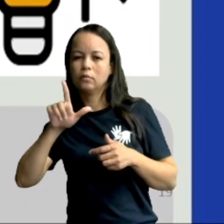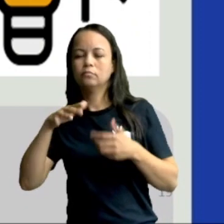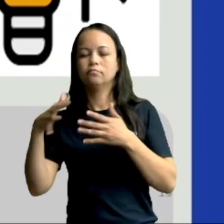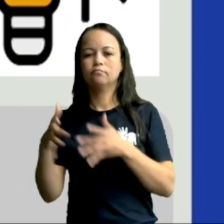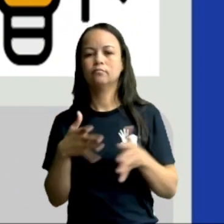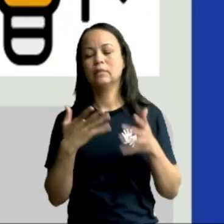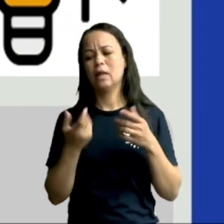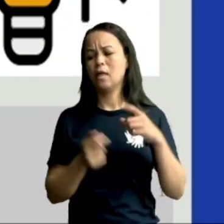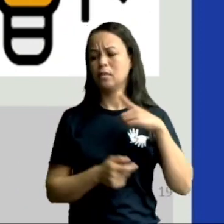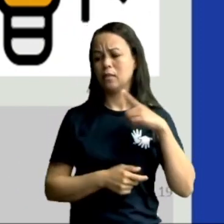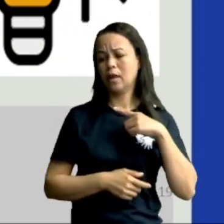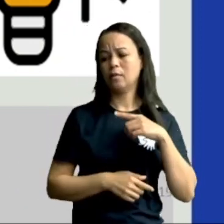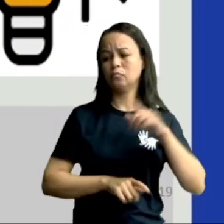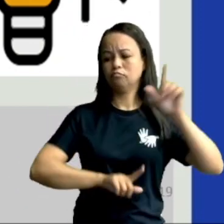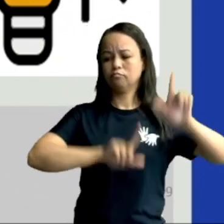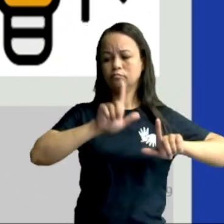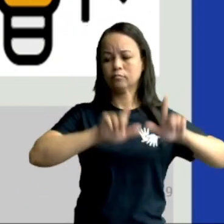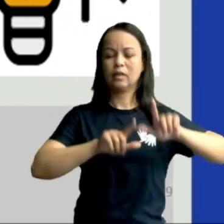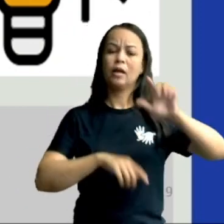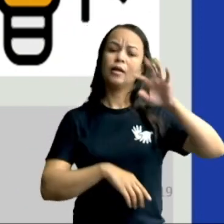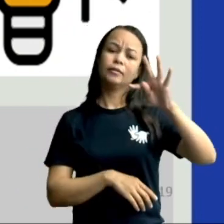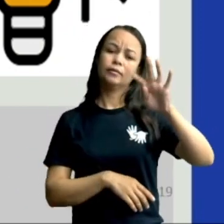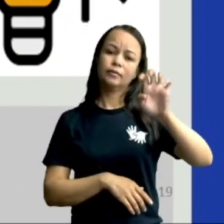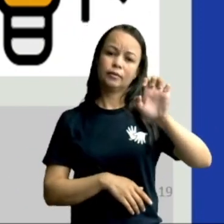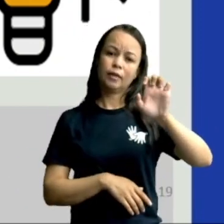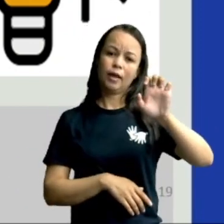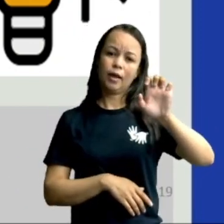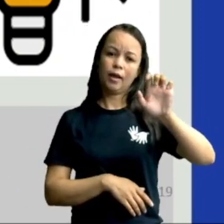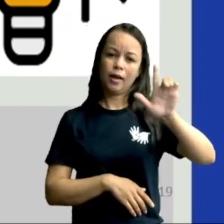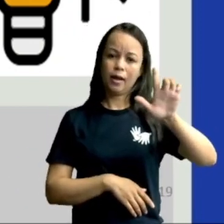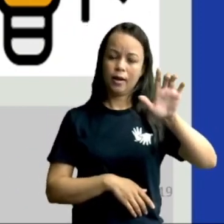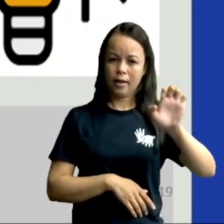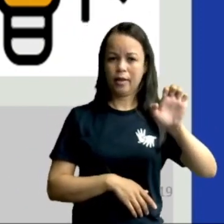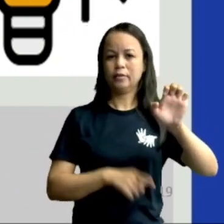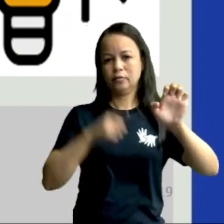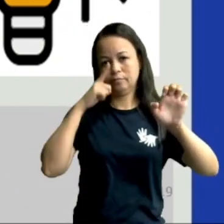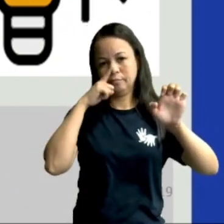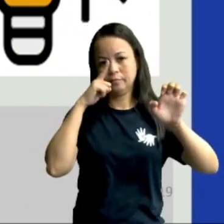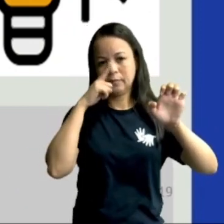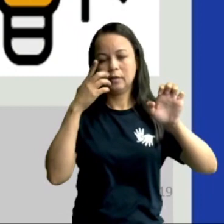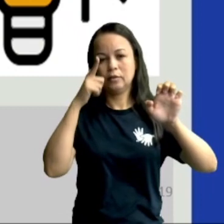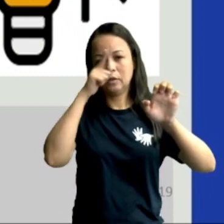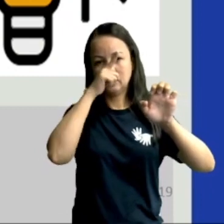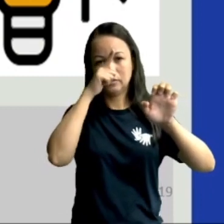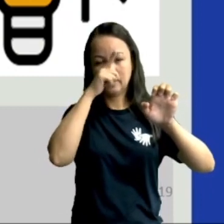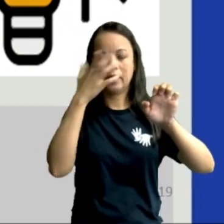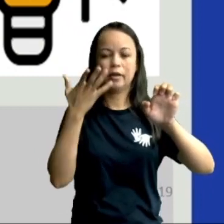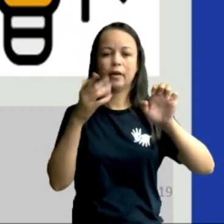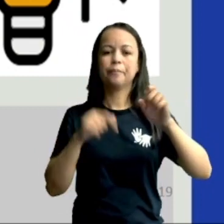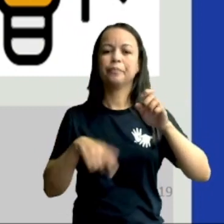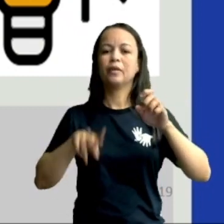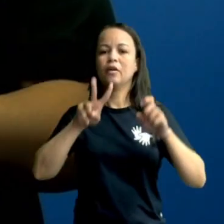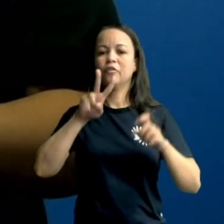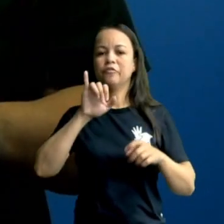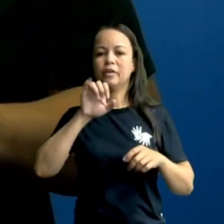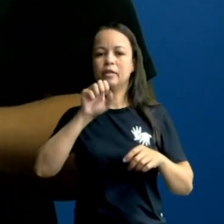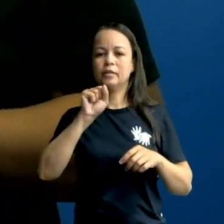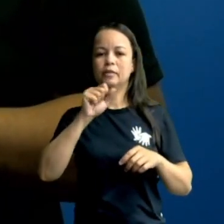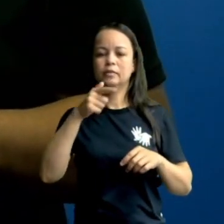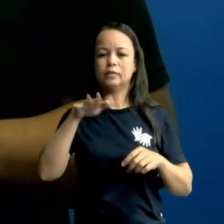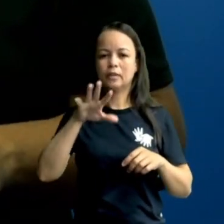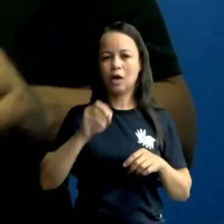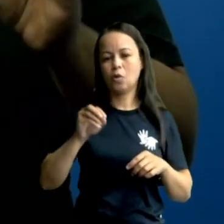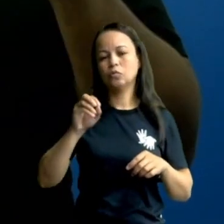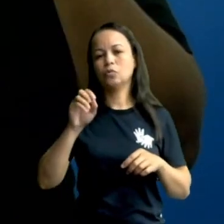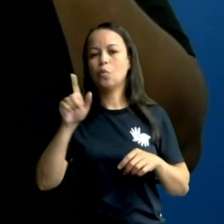aqui televisão, tele, grego, né, de origem grega, e visão, de origem latim. Se